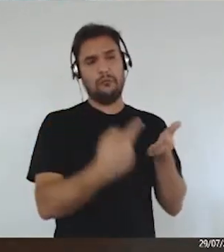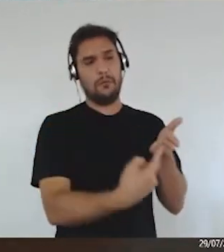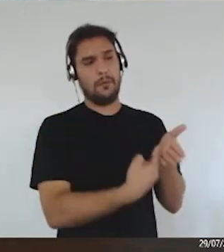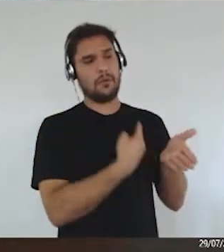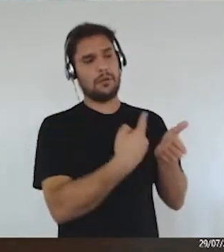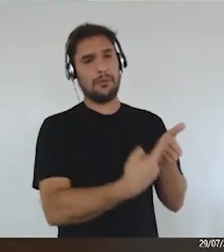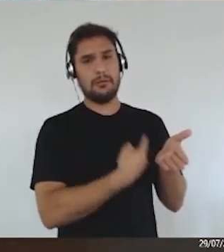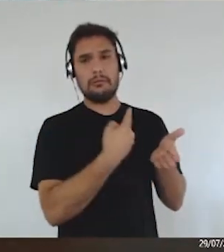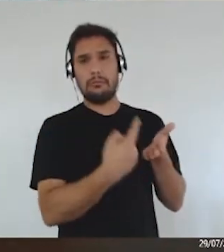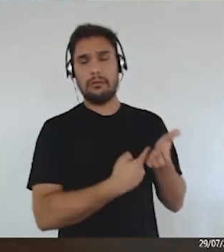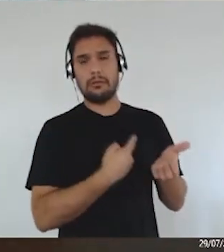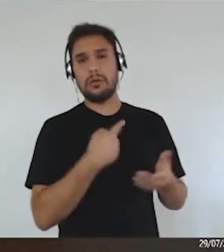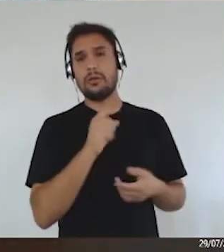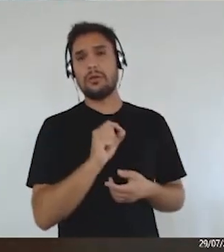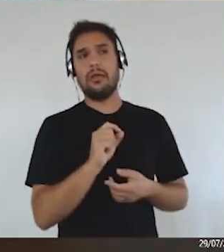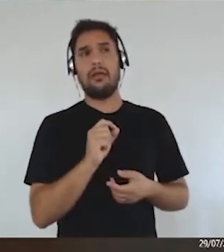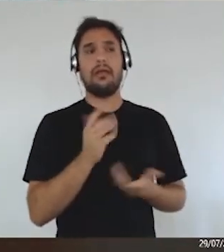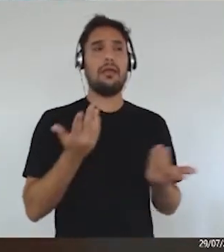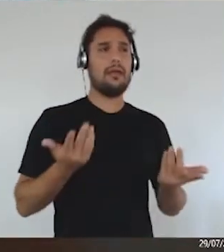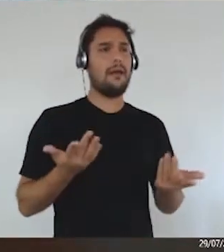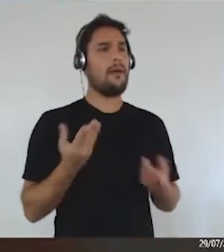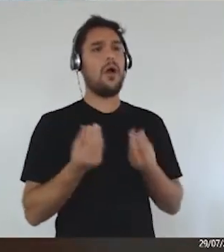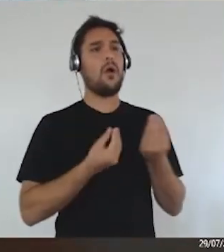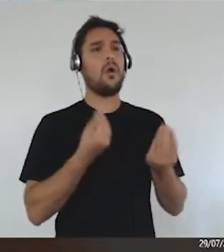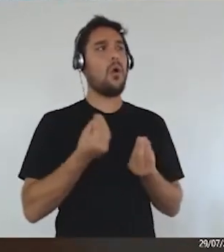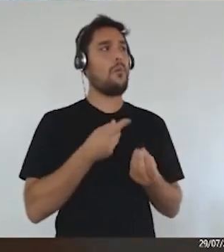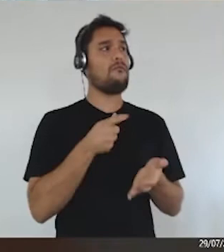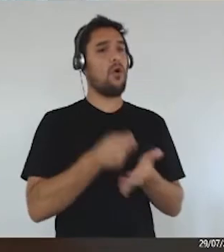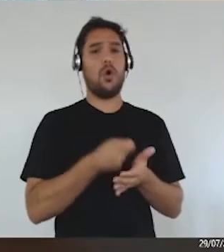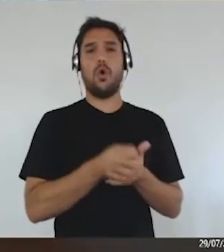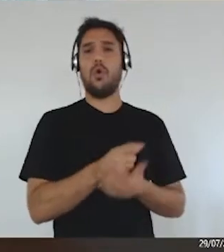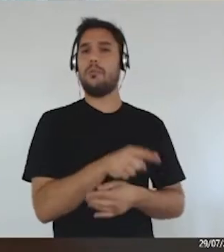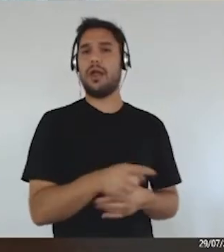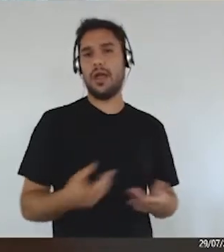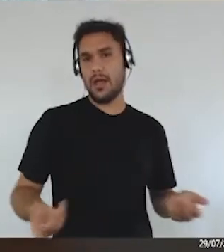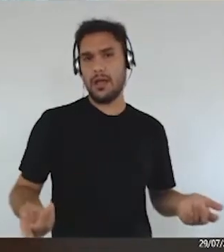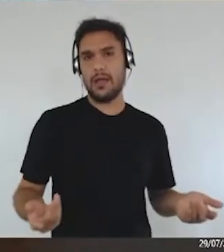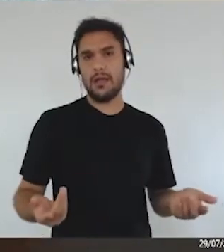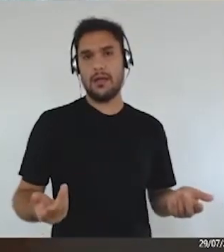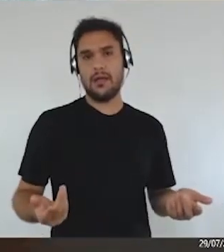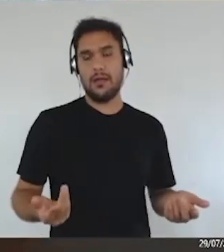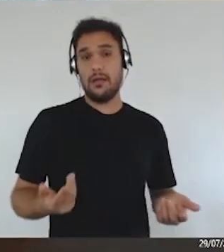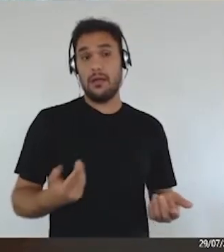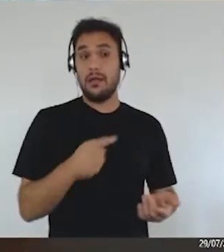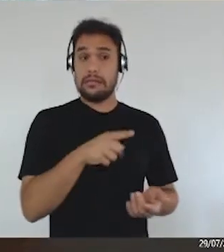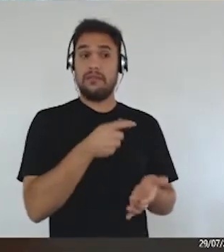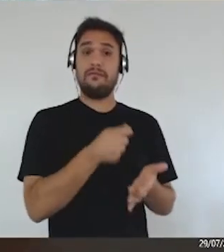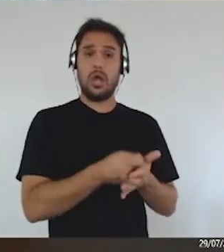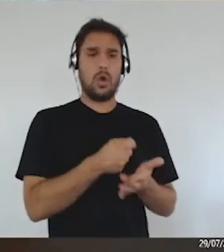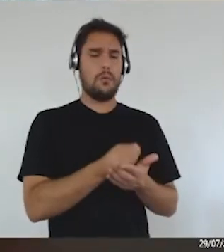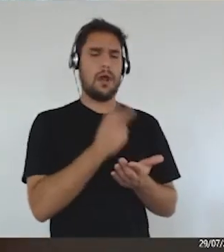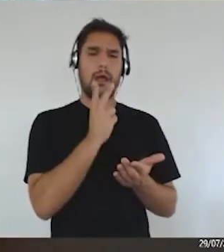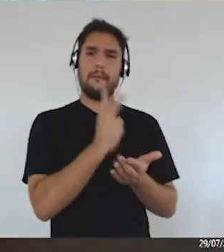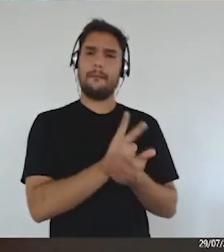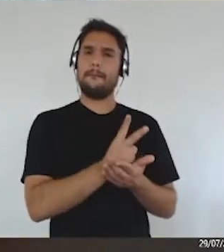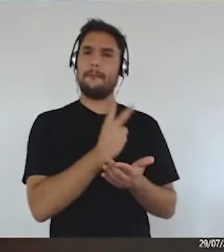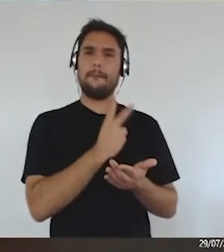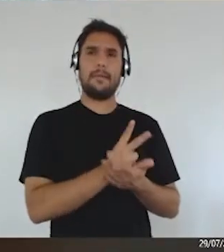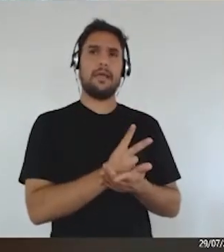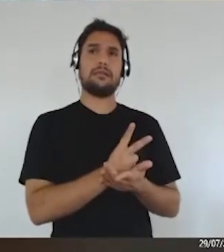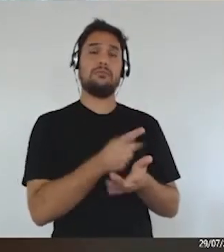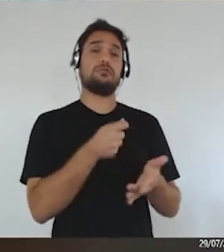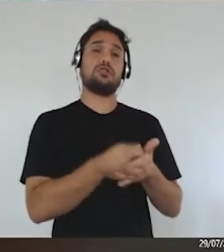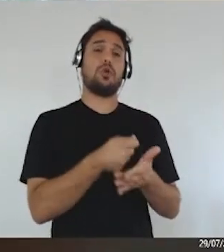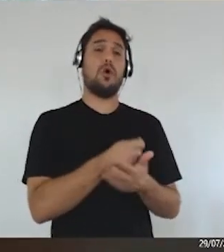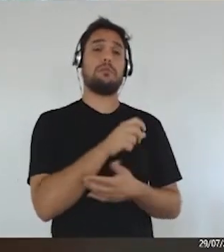perguntando, é muito comum me perguntarem, presidente, mas como é que eu vou cobrar isso? Você vai cobrar da mesma forma que você